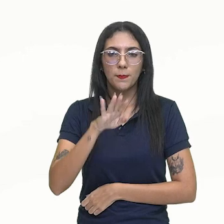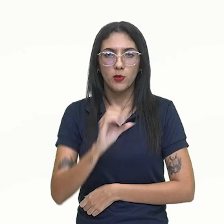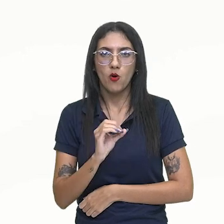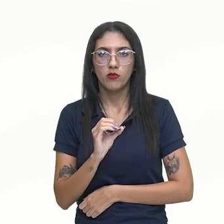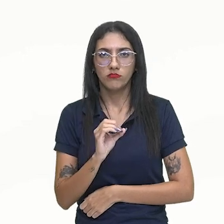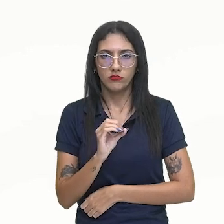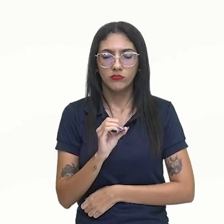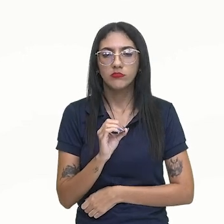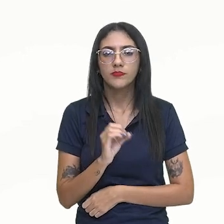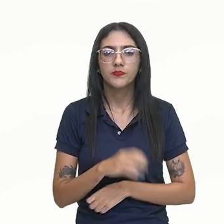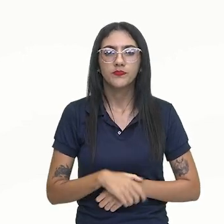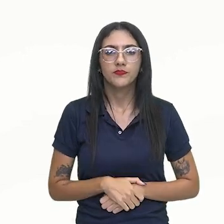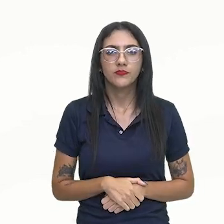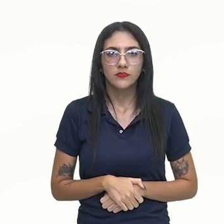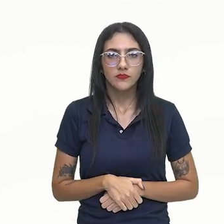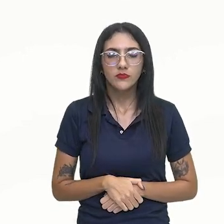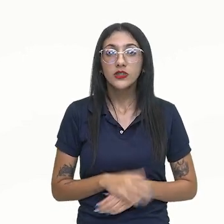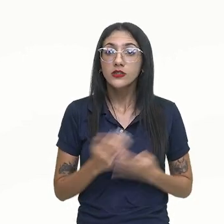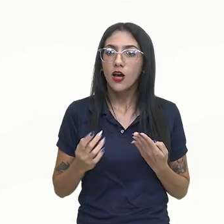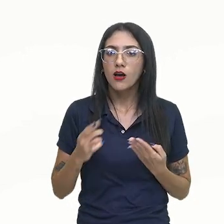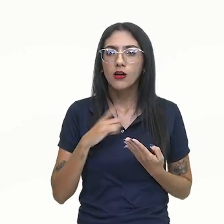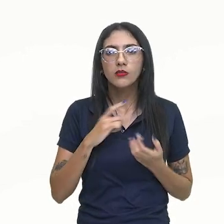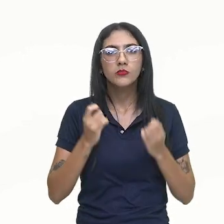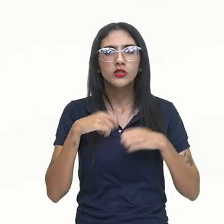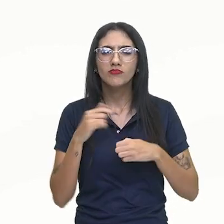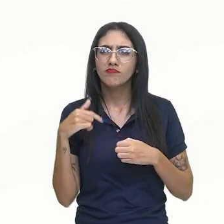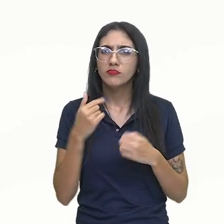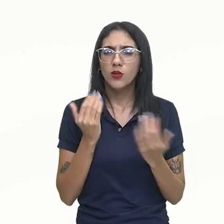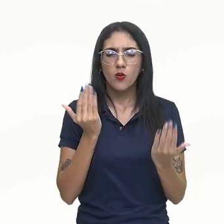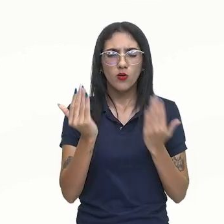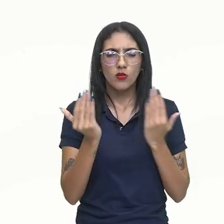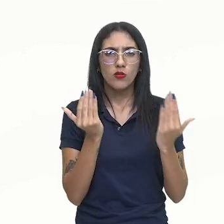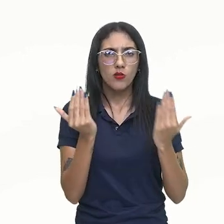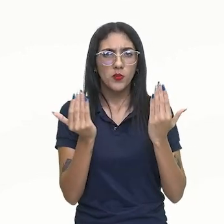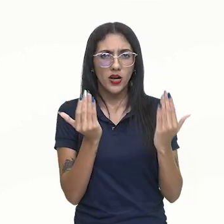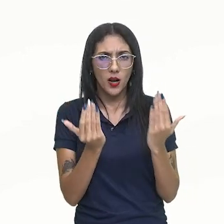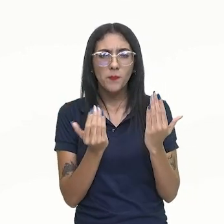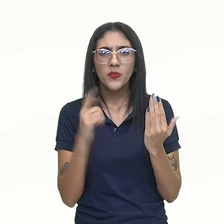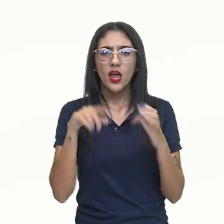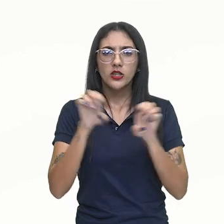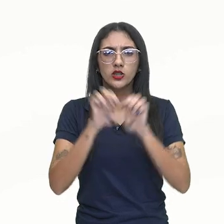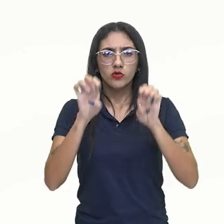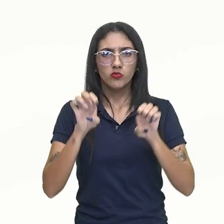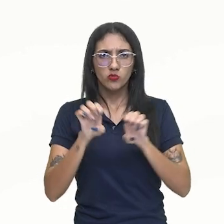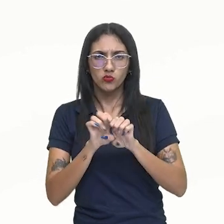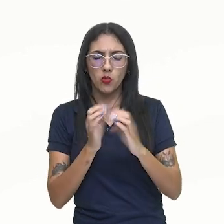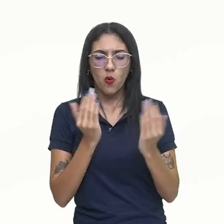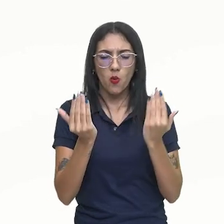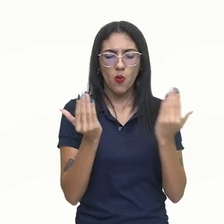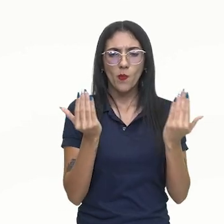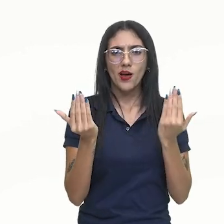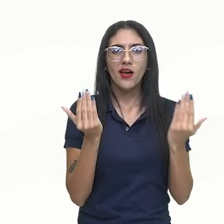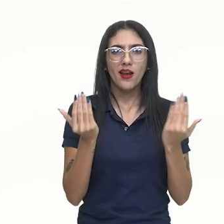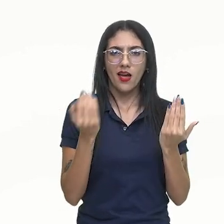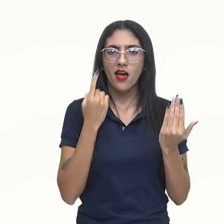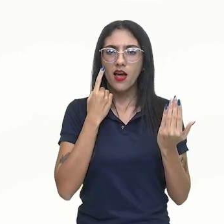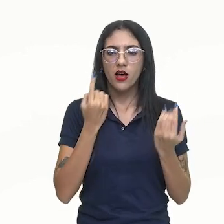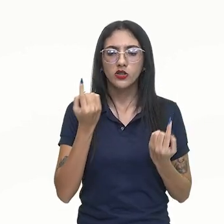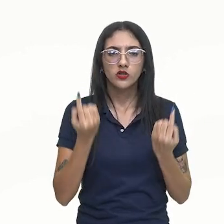gente fazer aí uma comparação, em relação à fotossíntese, né, nós temos